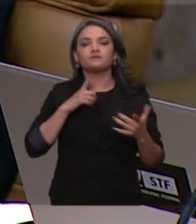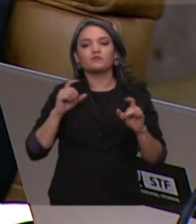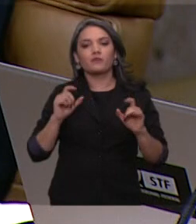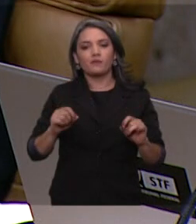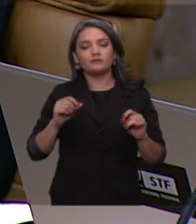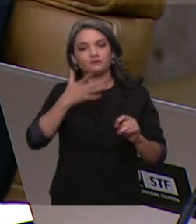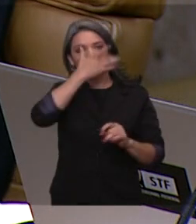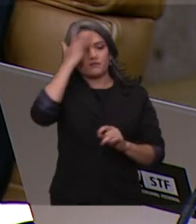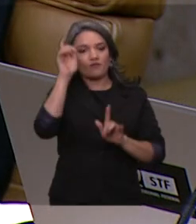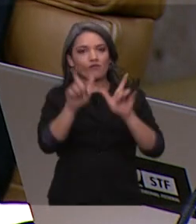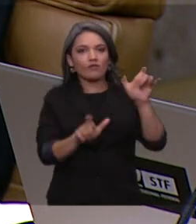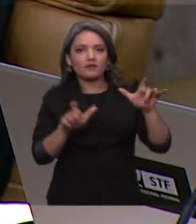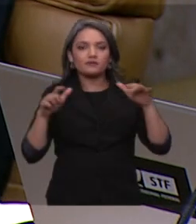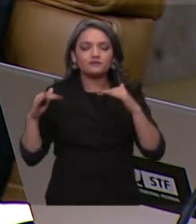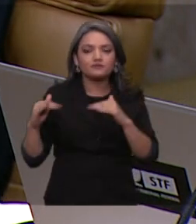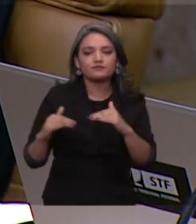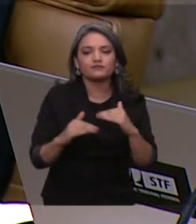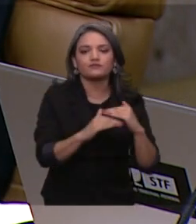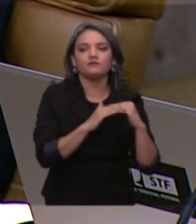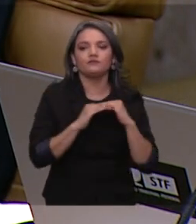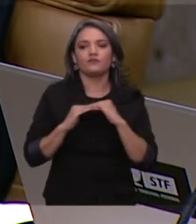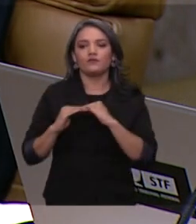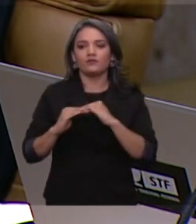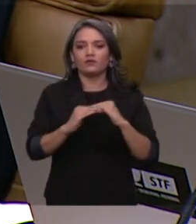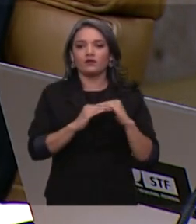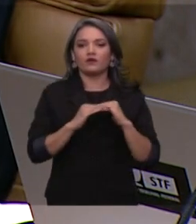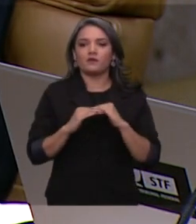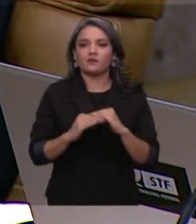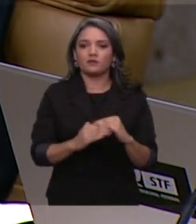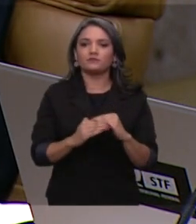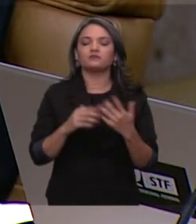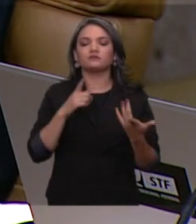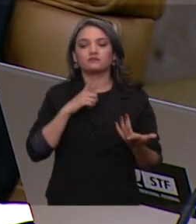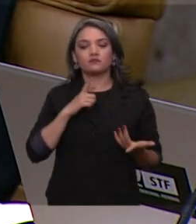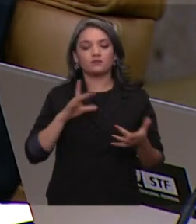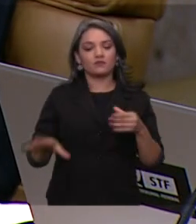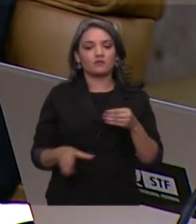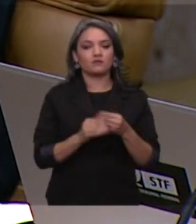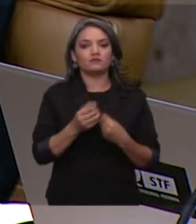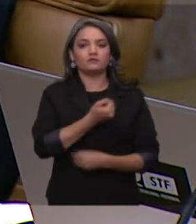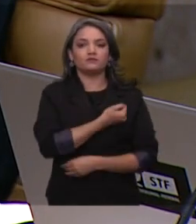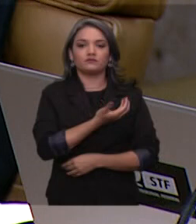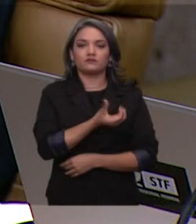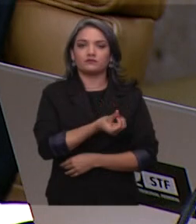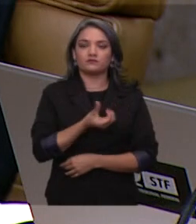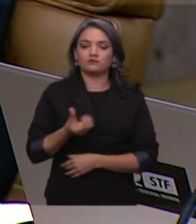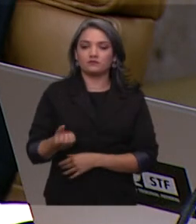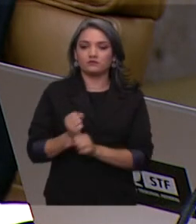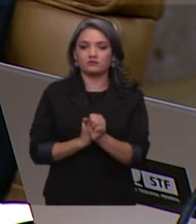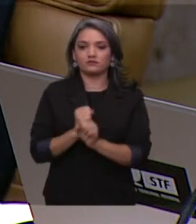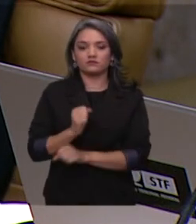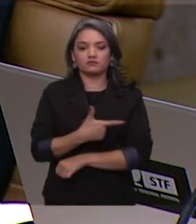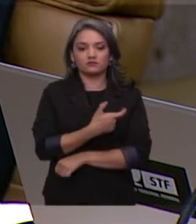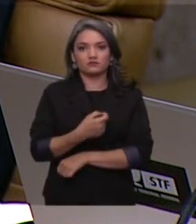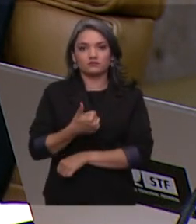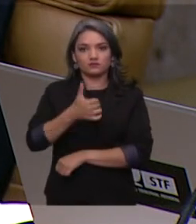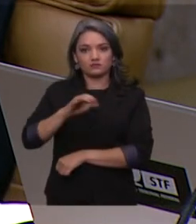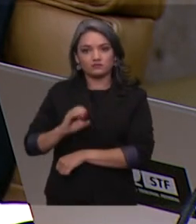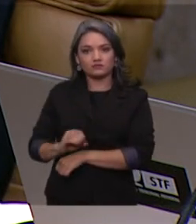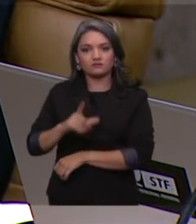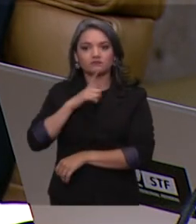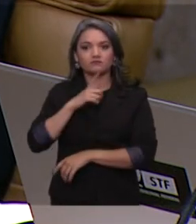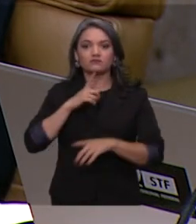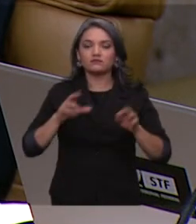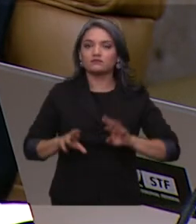entre as pessoas, e que, portanto, recebe com a Emenda Constitucional 66, de 2010, um tratamento diverso do que